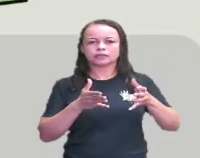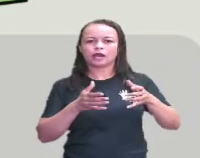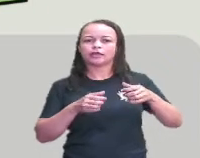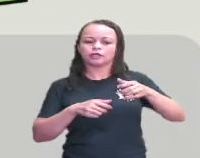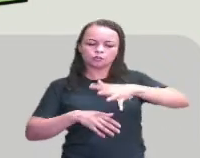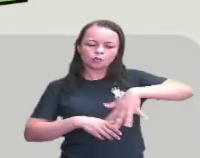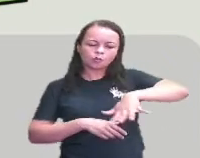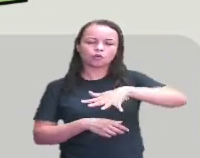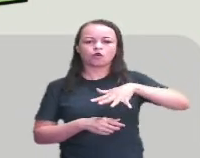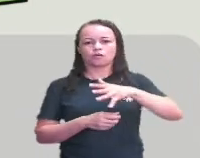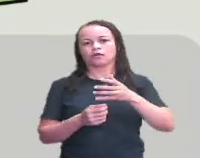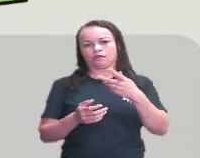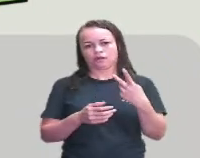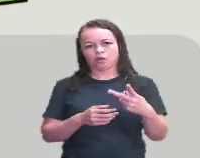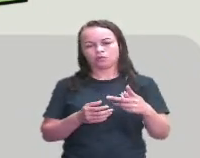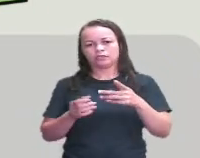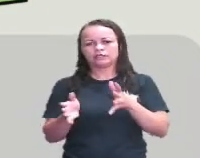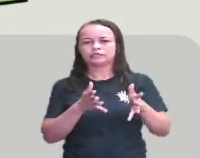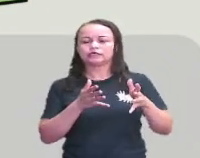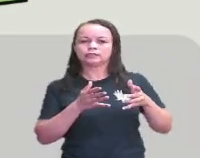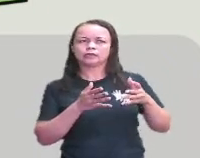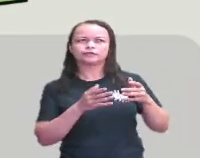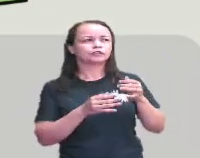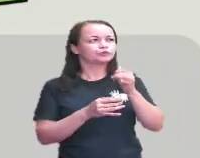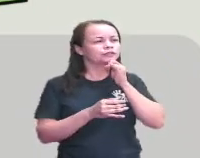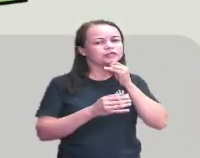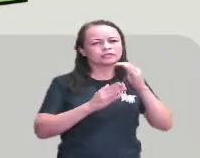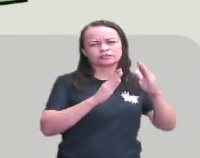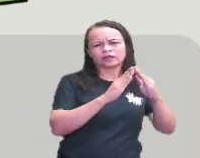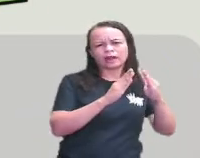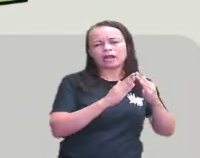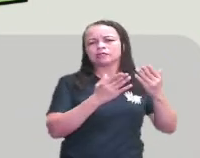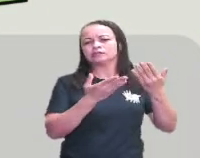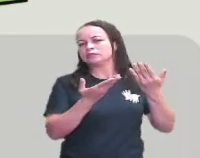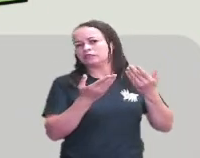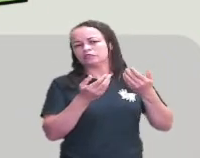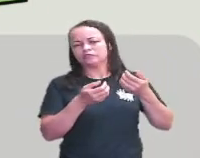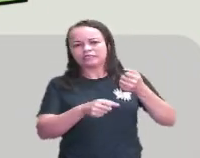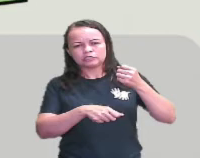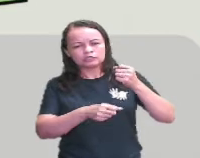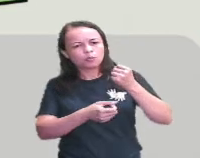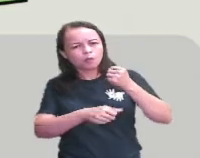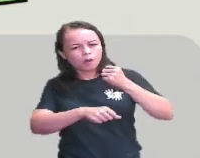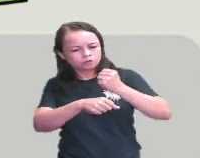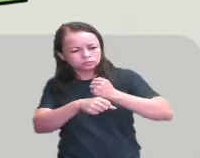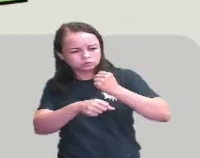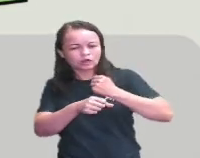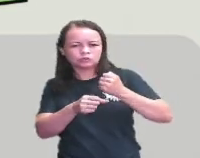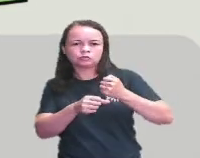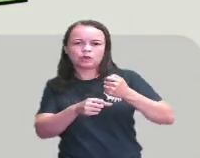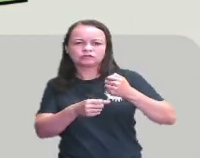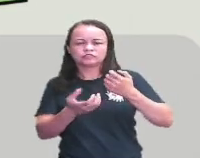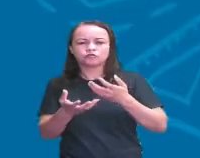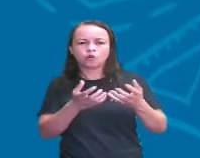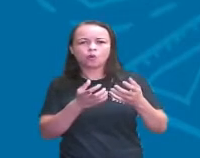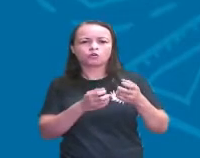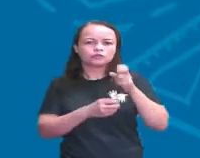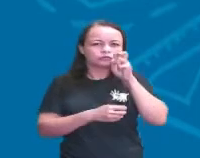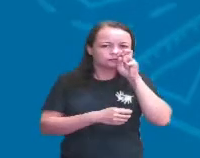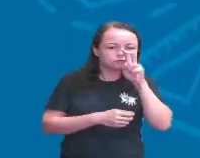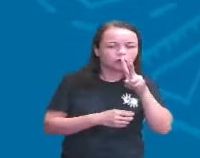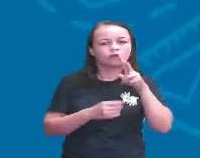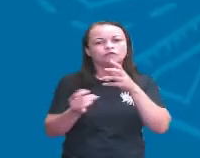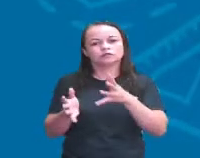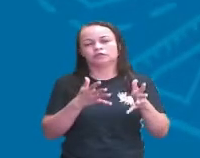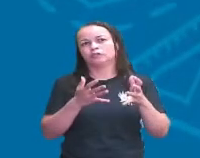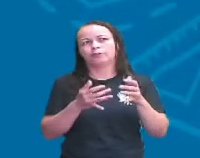que essas casas, residências, tivessem uma durabilidade. Se você fazer a comparação de uma durabilidade